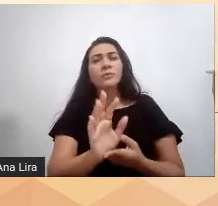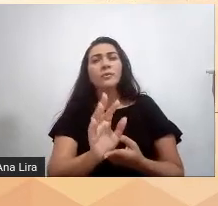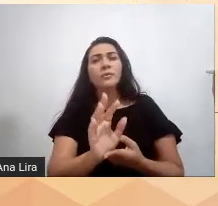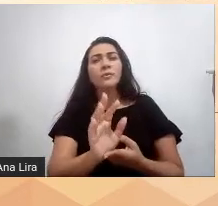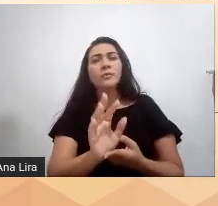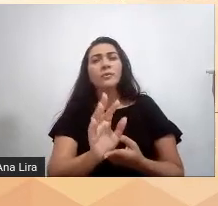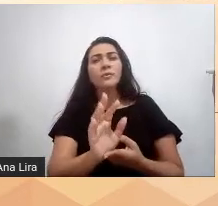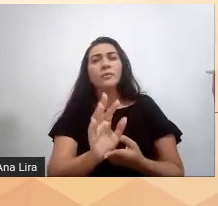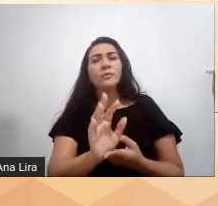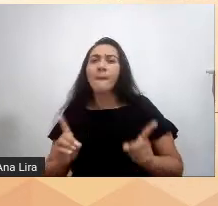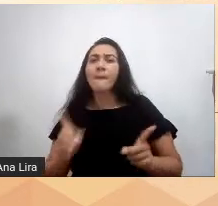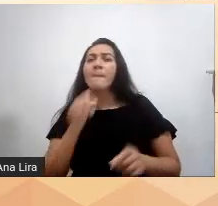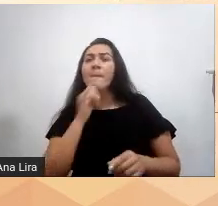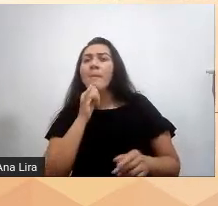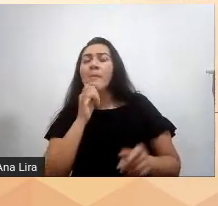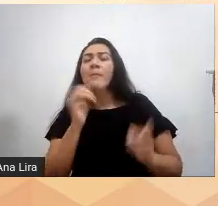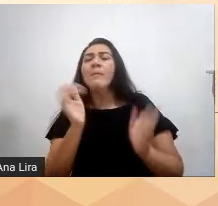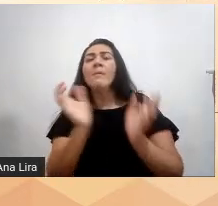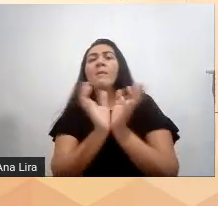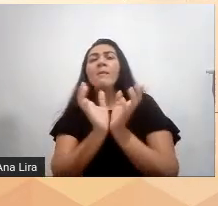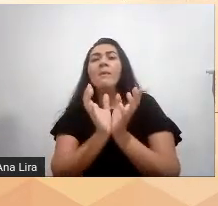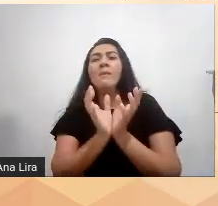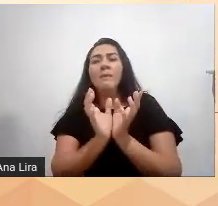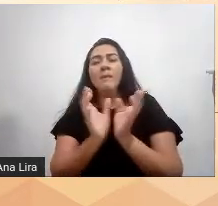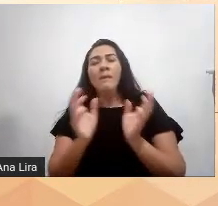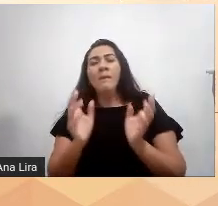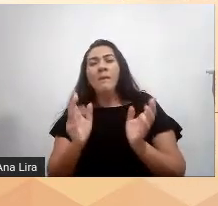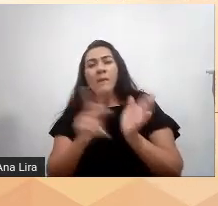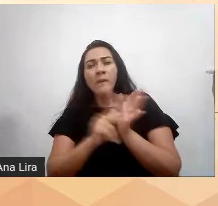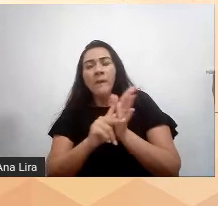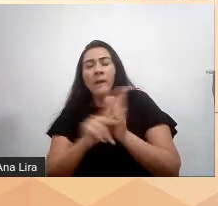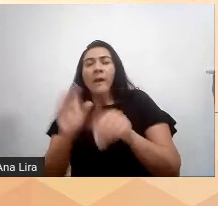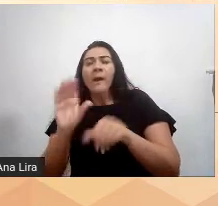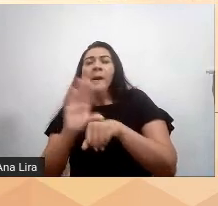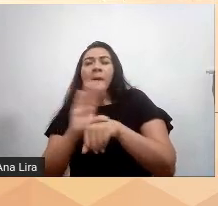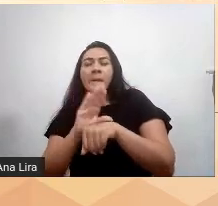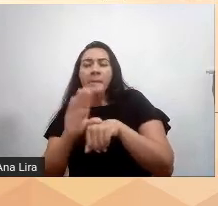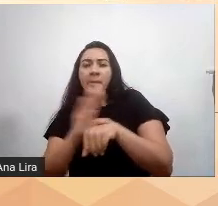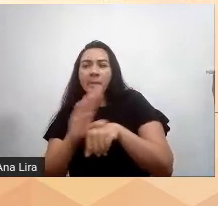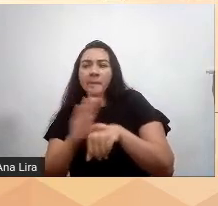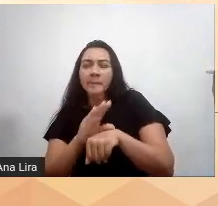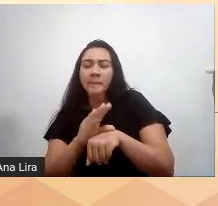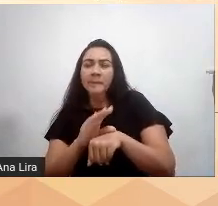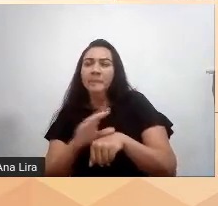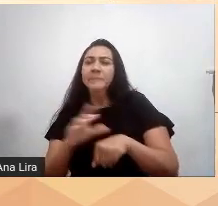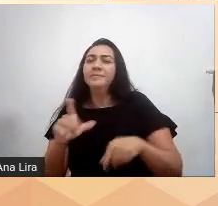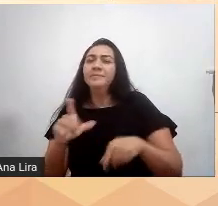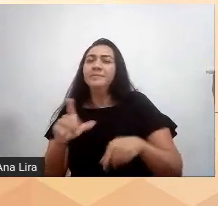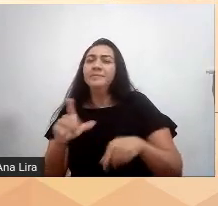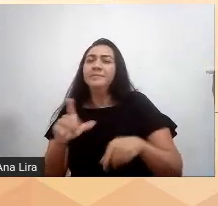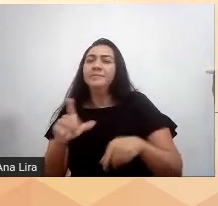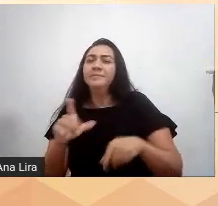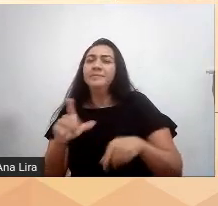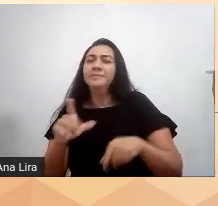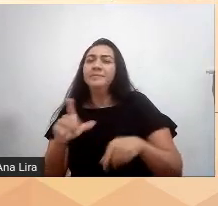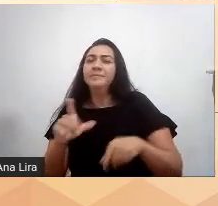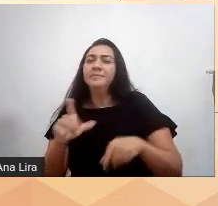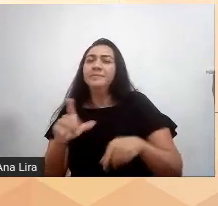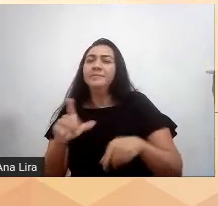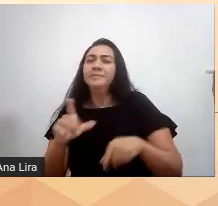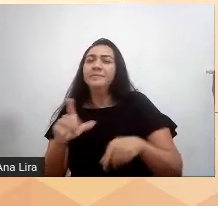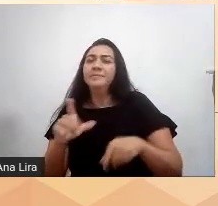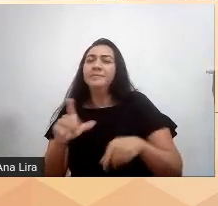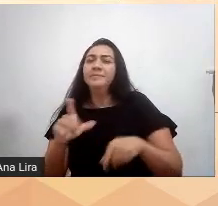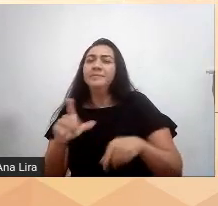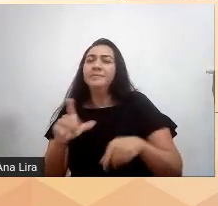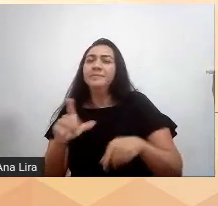estar disponibilizando na oficina, existe material em braille? Ou melhor, ou PDF é legível? Existe um